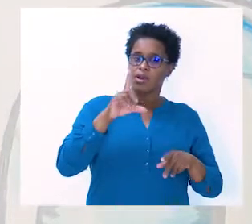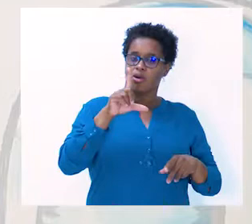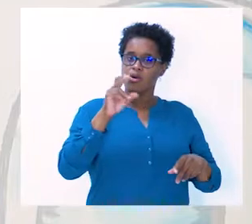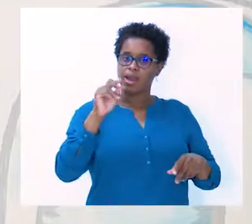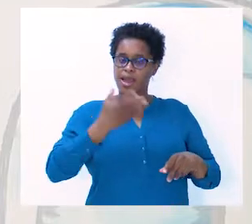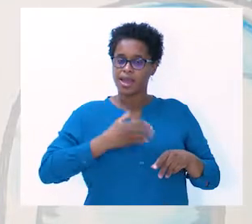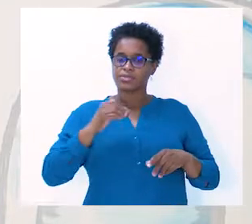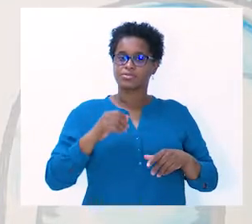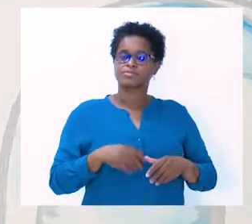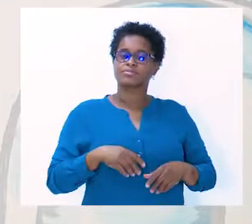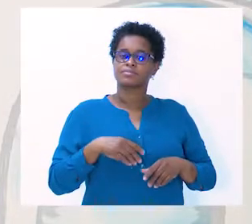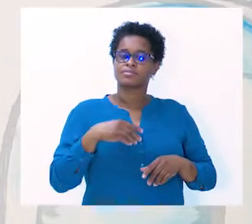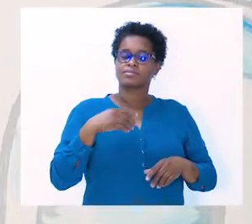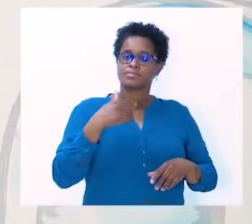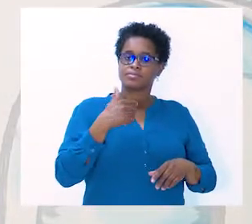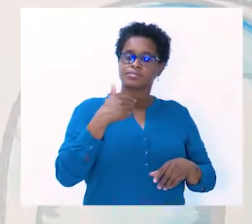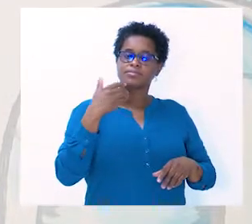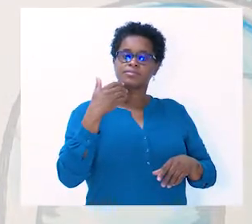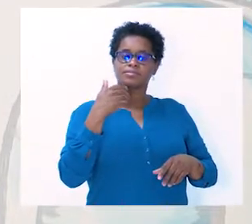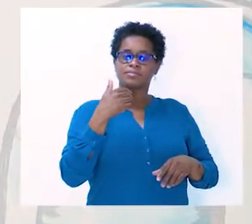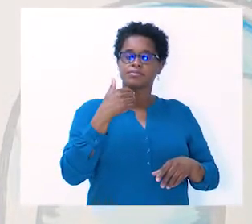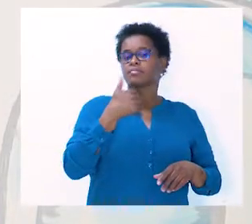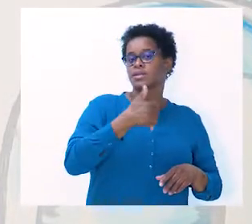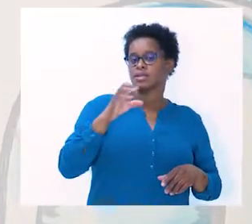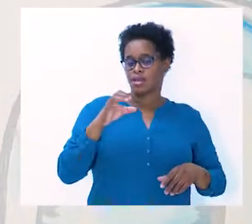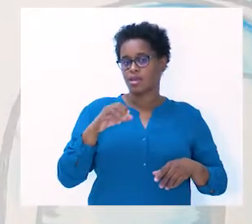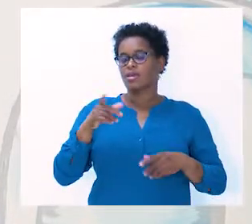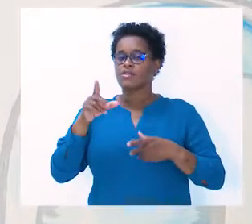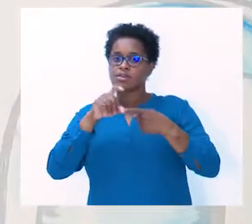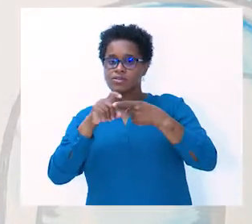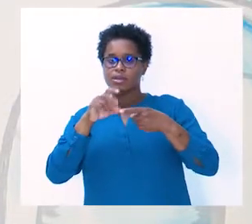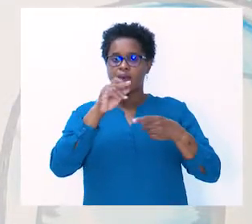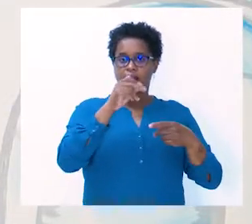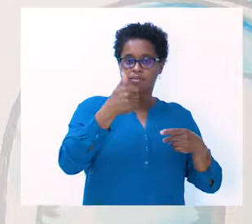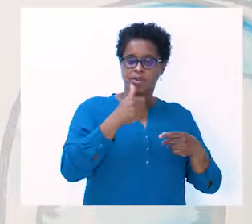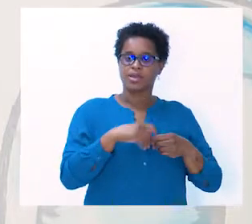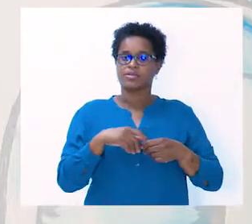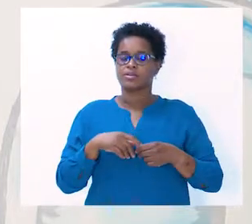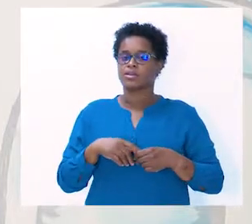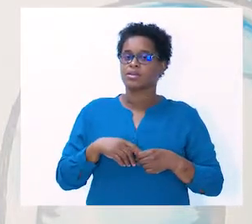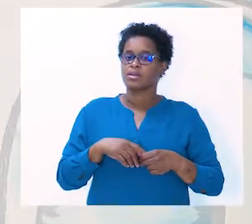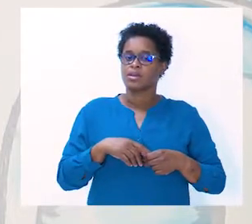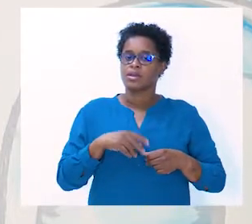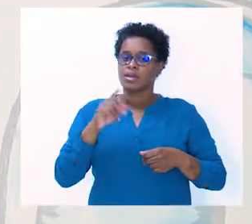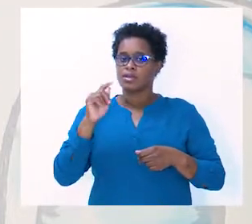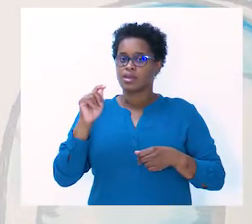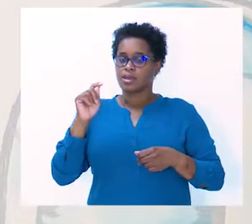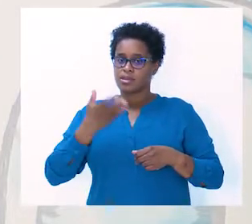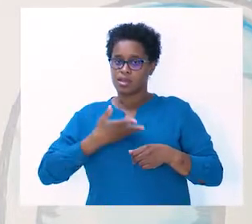lado DC, então vamos dividir. AB dividimos por DE, BC dividimos